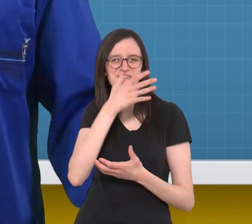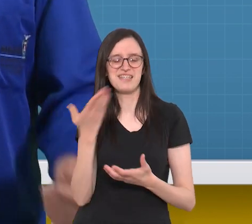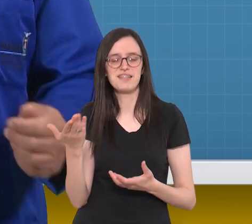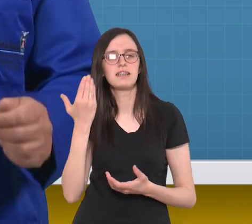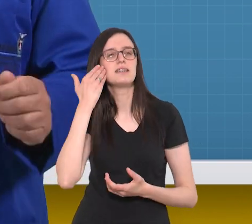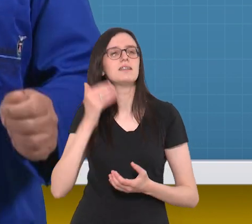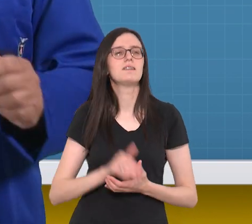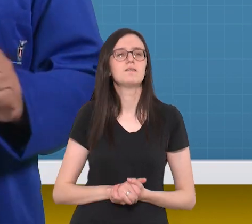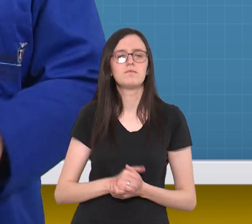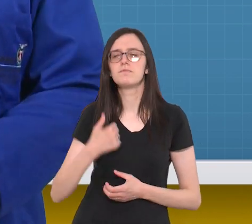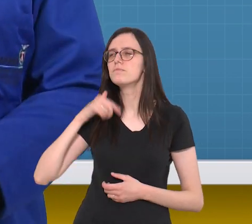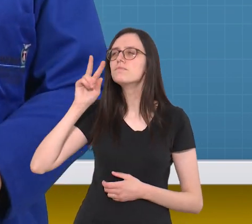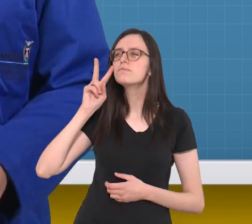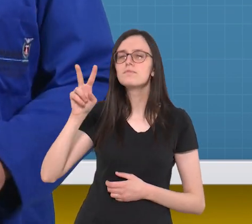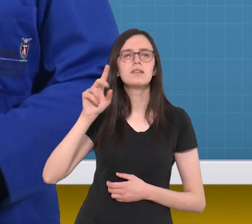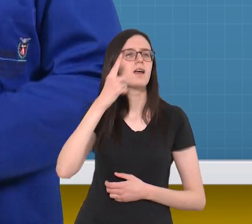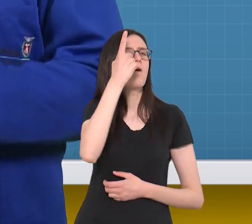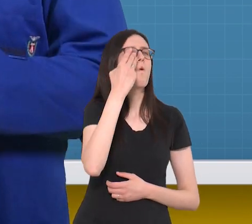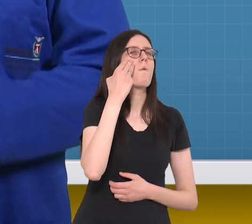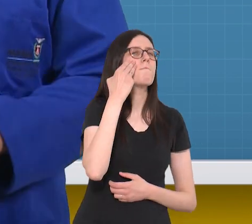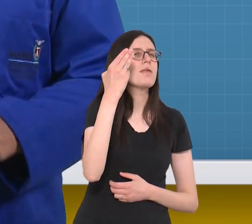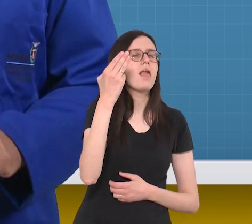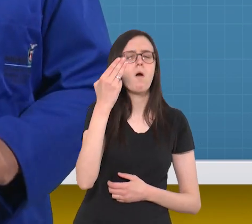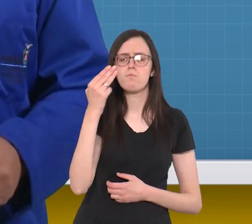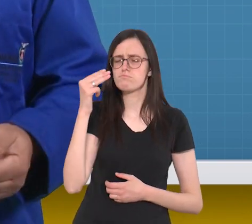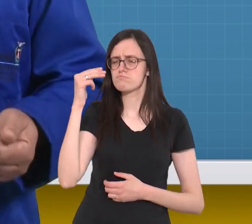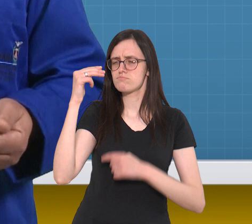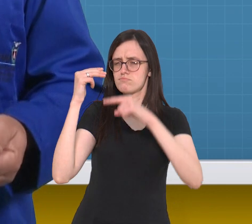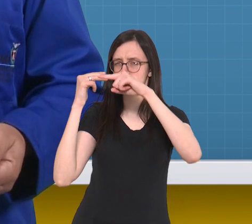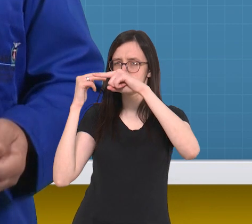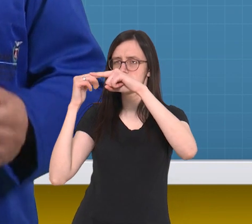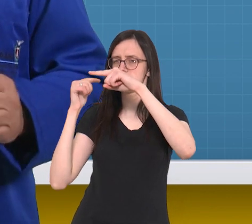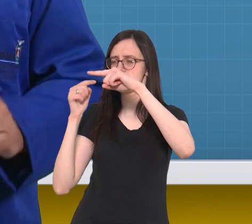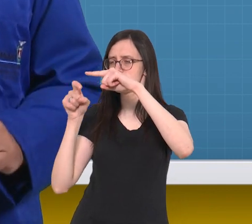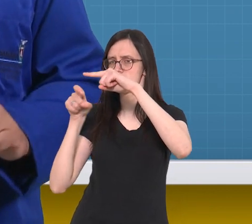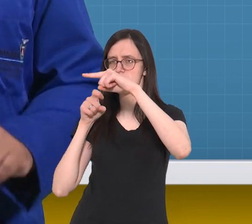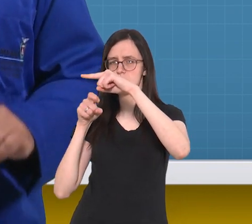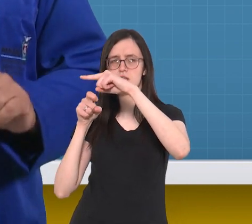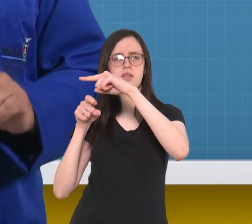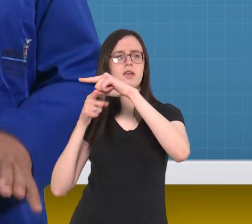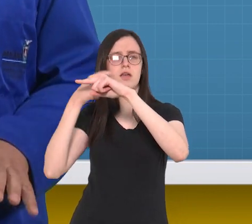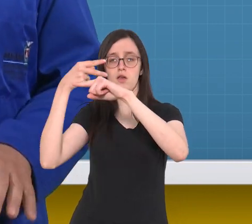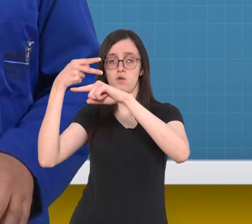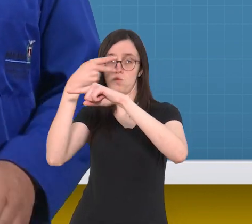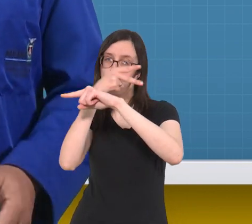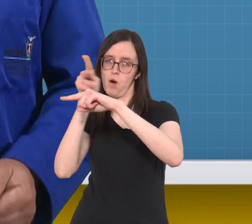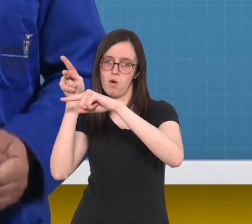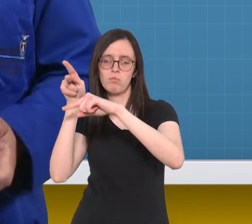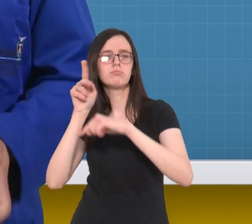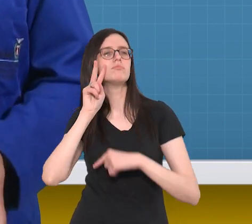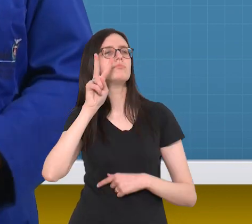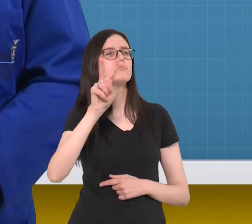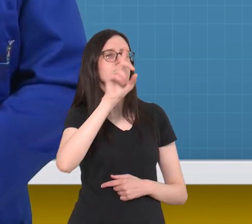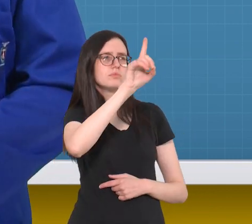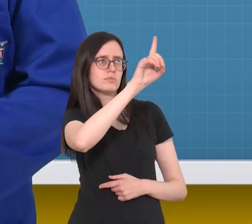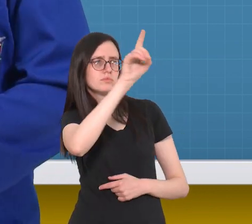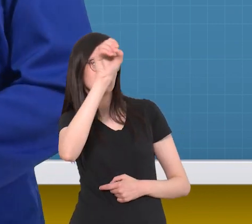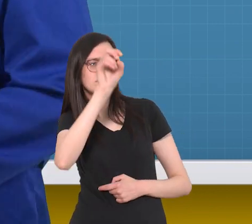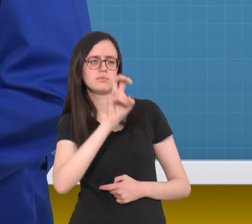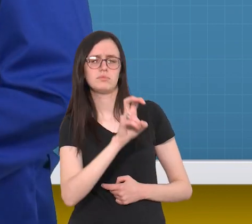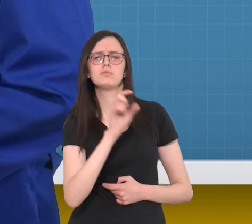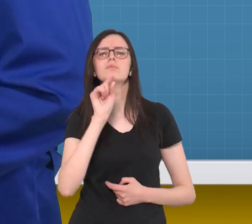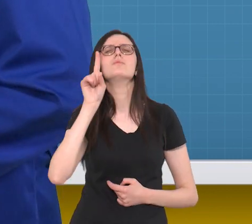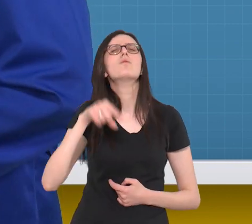comissão. Então é X. Então na coluna da esquerda, 1 milhão e embaixo o X. Na coluna da